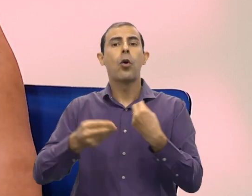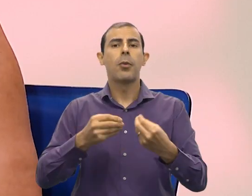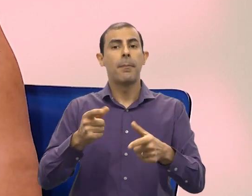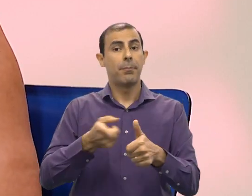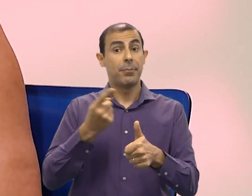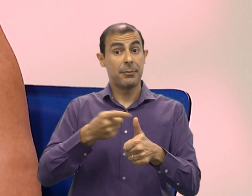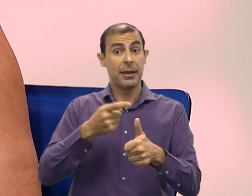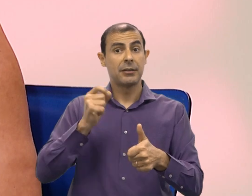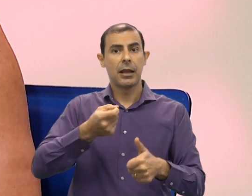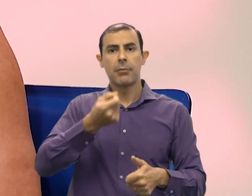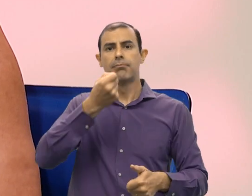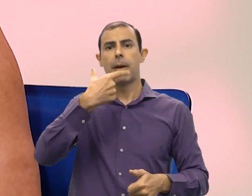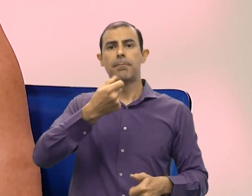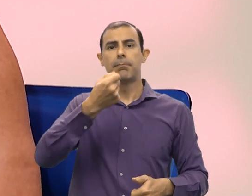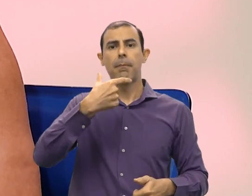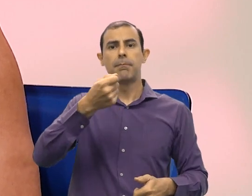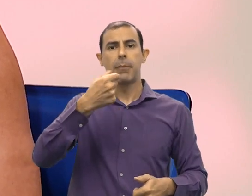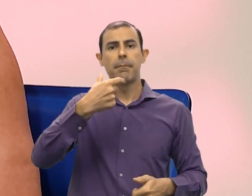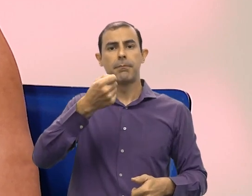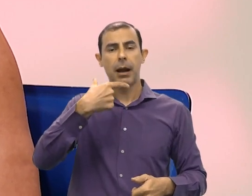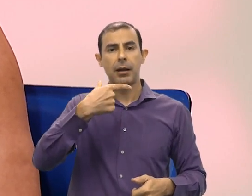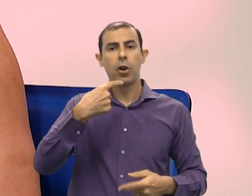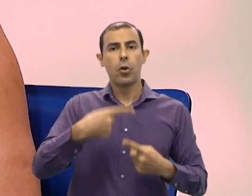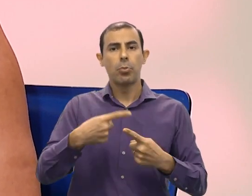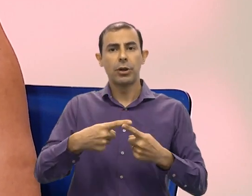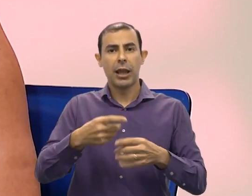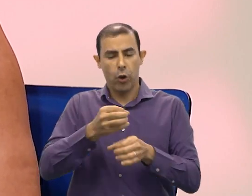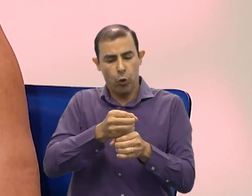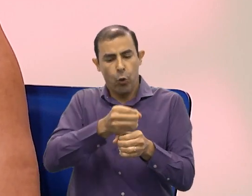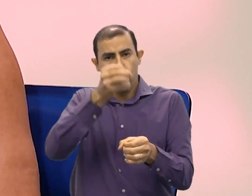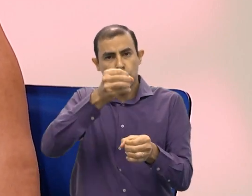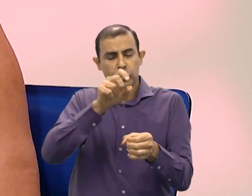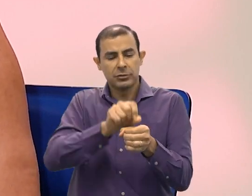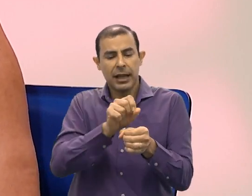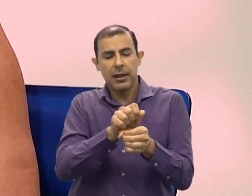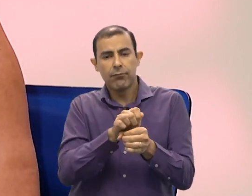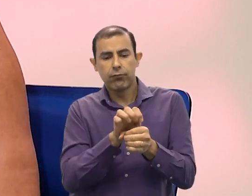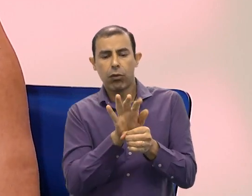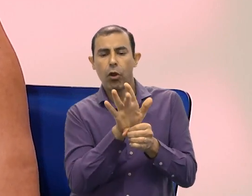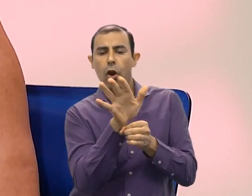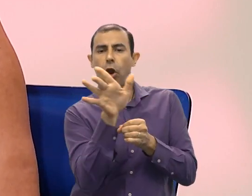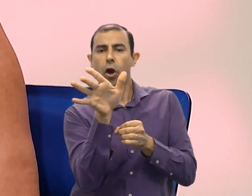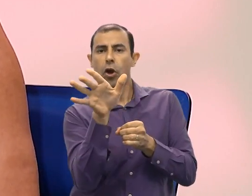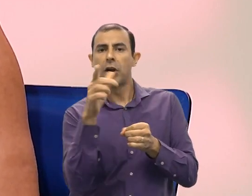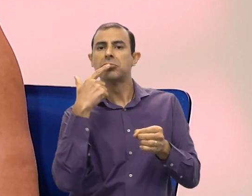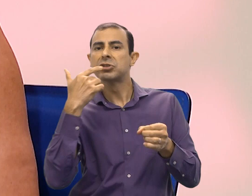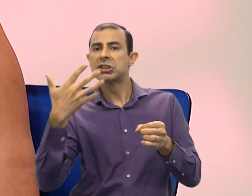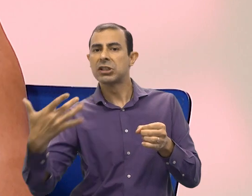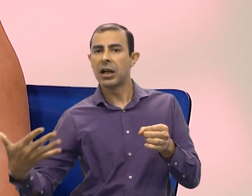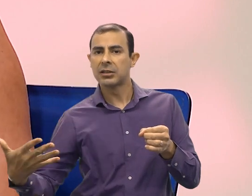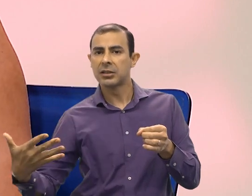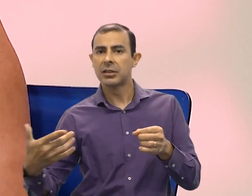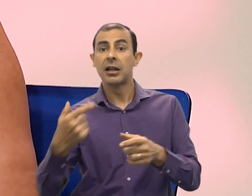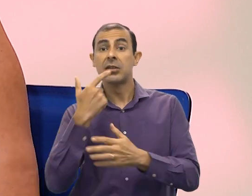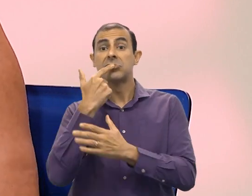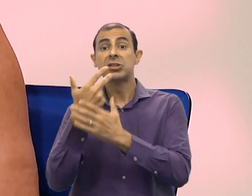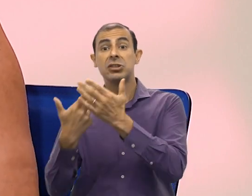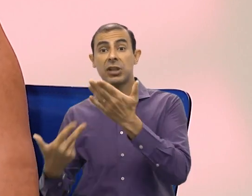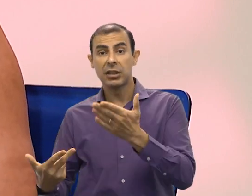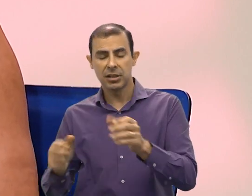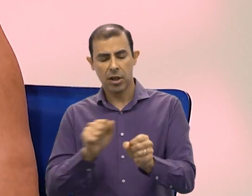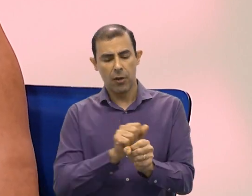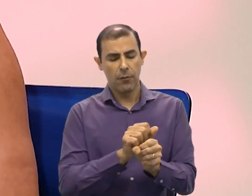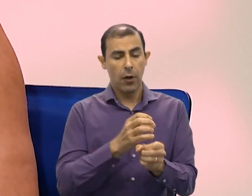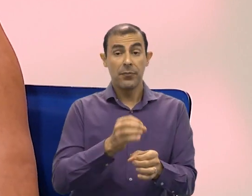para a corrente sanguínea em maior quantidade, porque isso já acontece frequentemente. Mas esse remedicamento, ele estimula